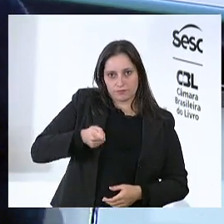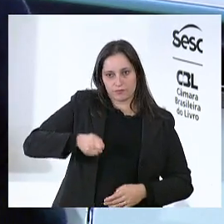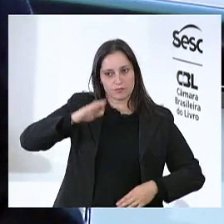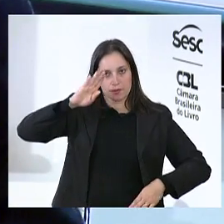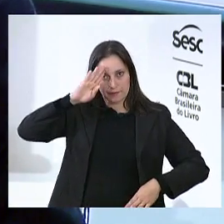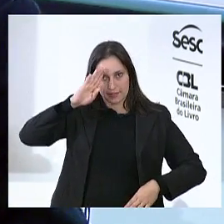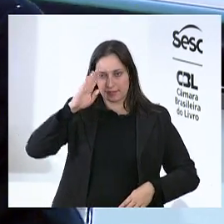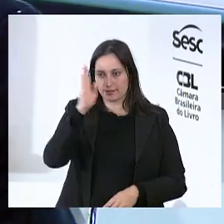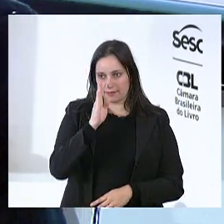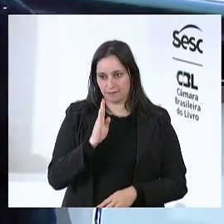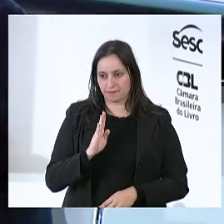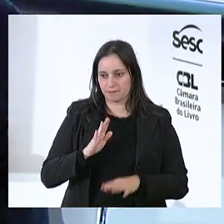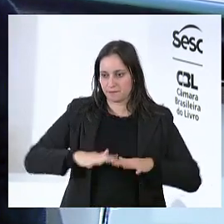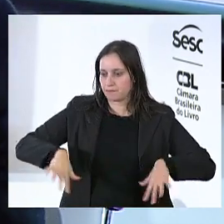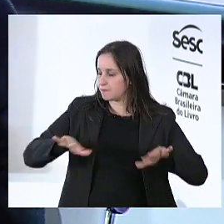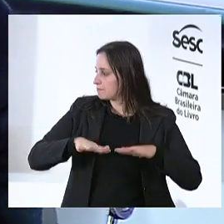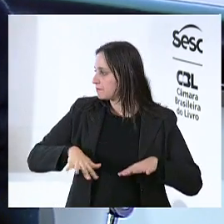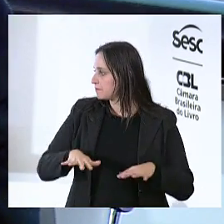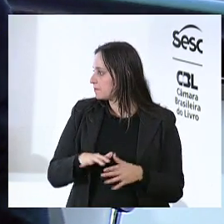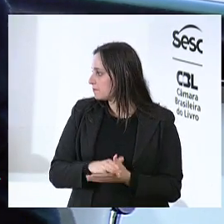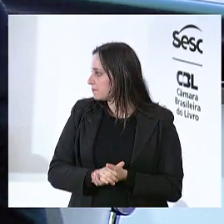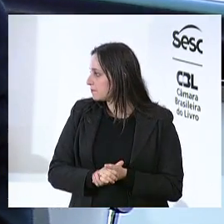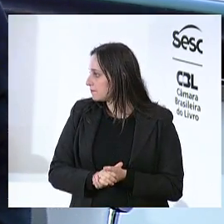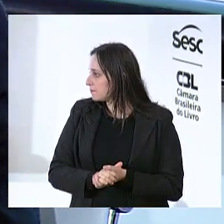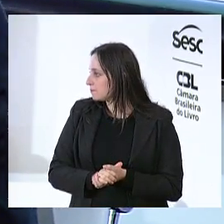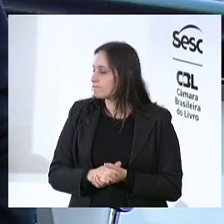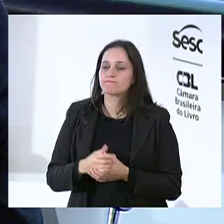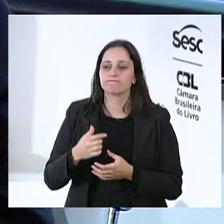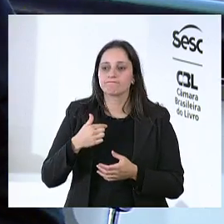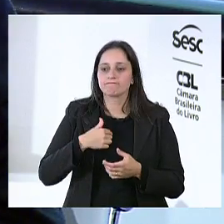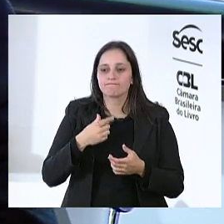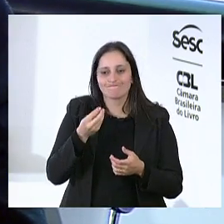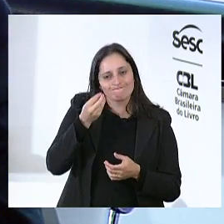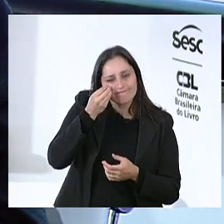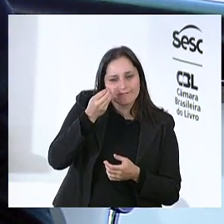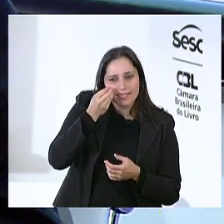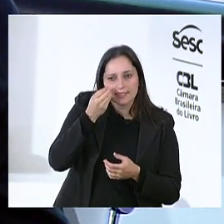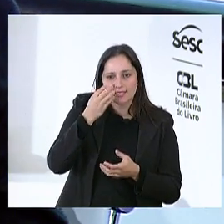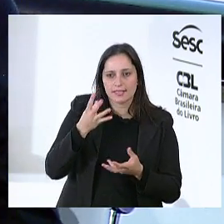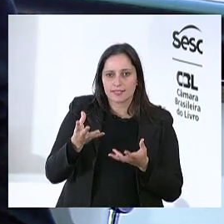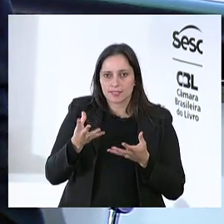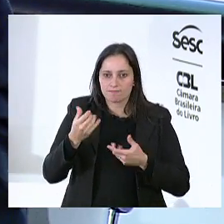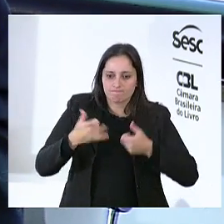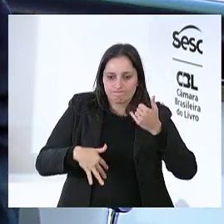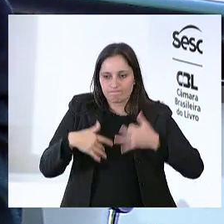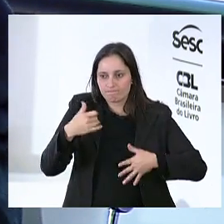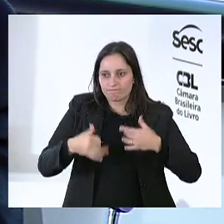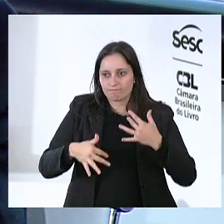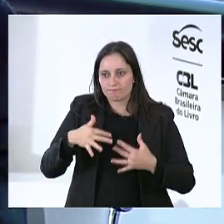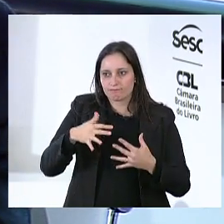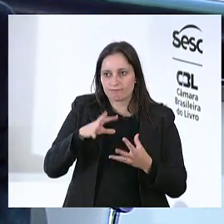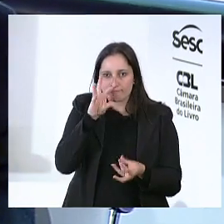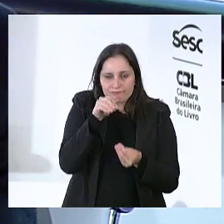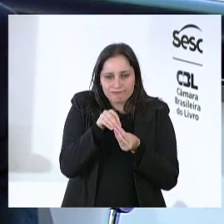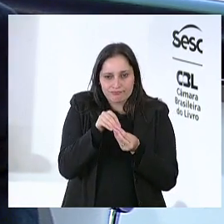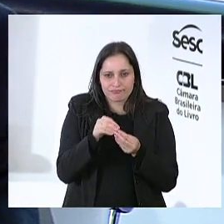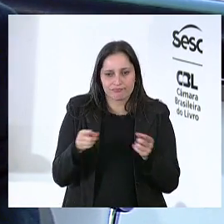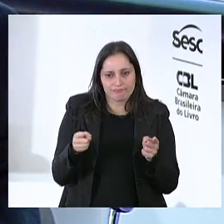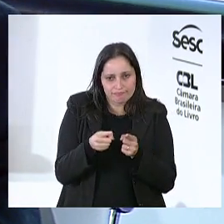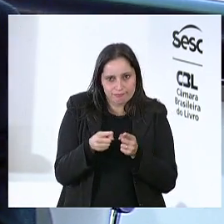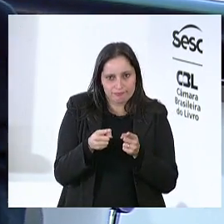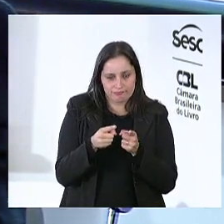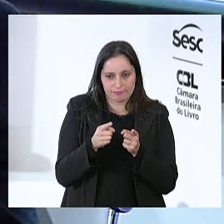Marcos Napolitano e Ladislau Dalbor. A gente vai tentar fazer uma pequena apresentação